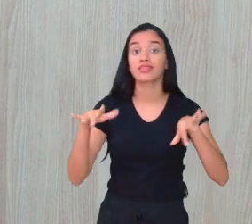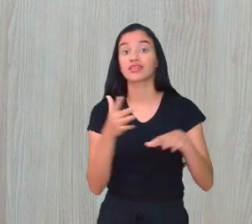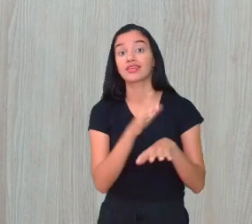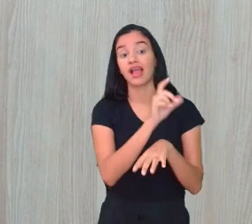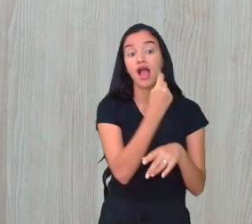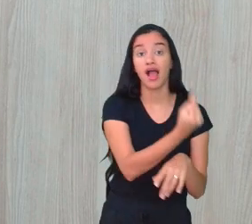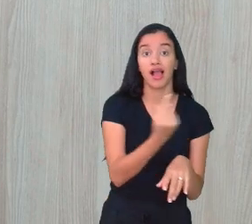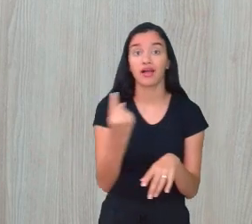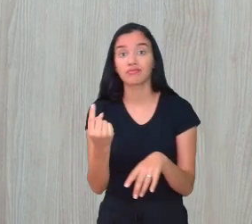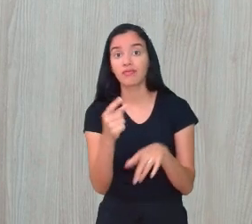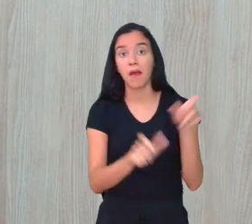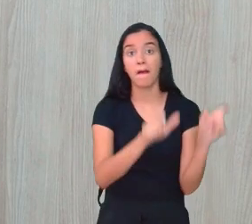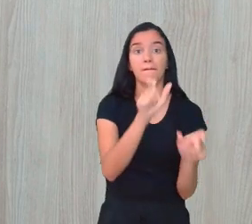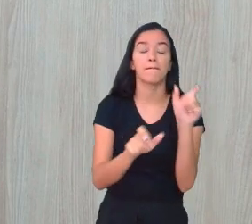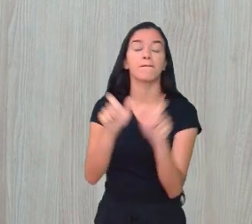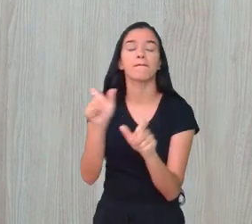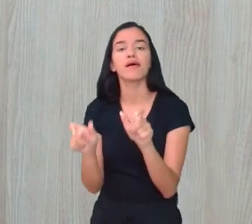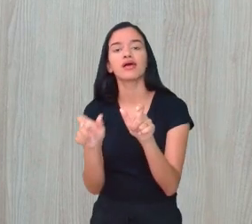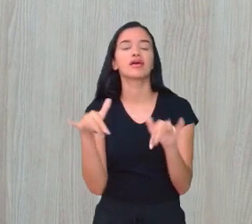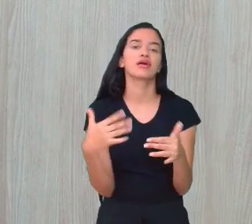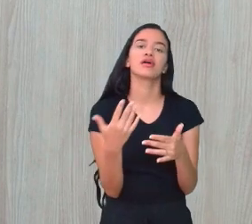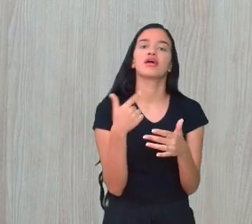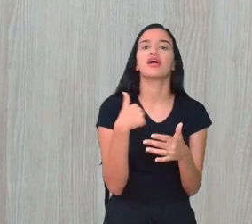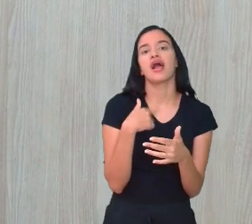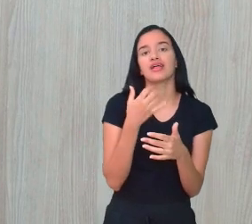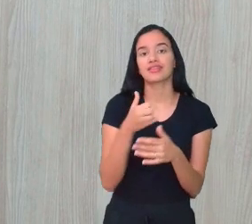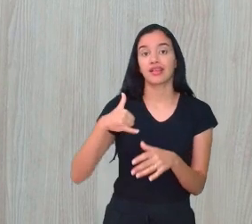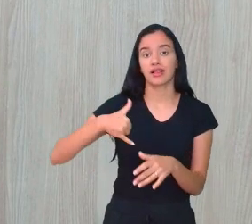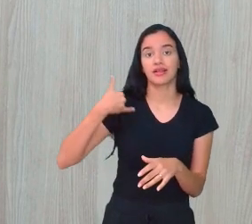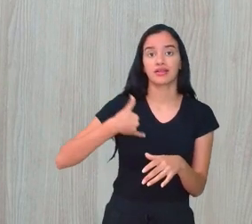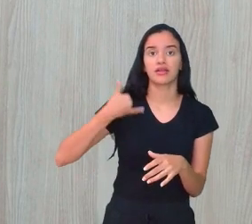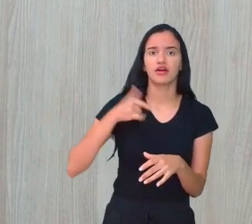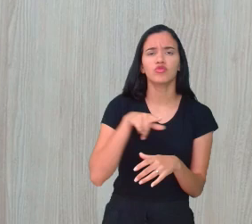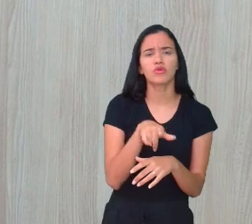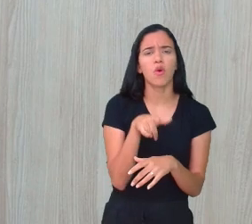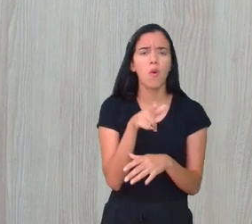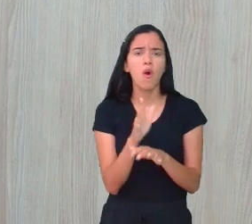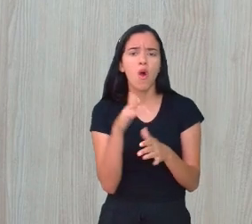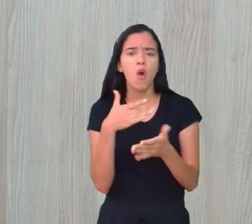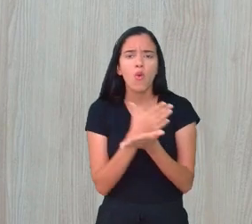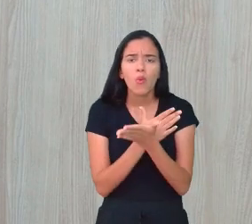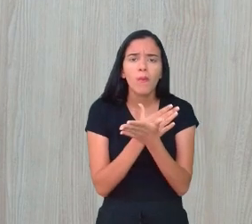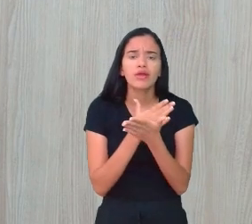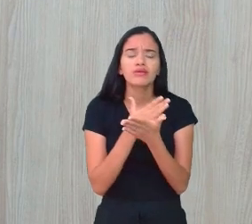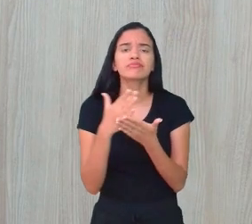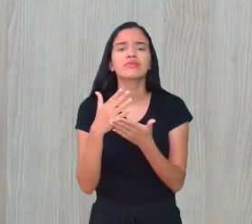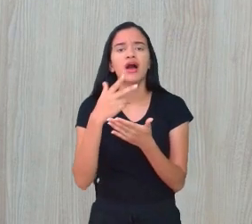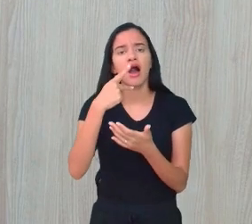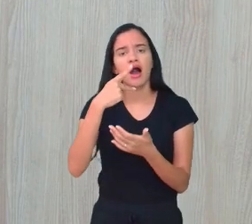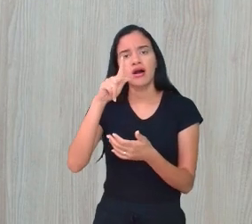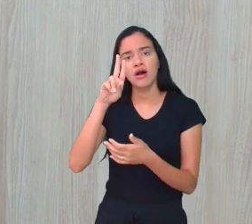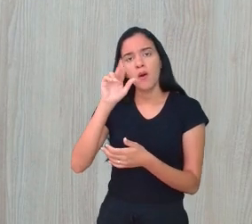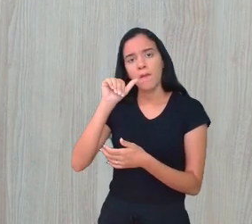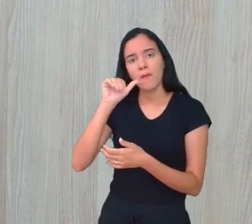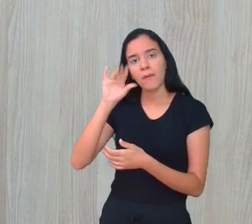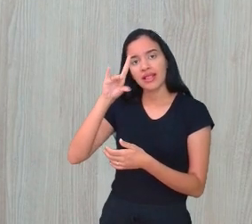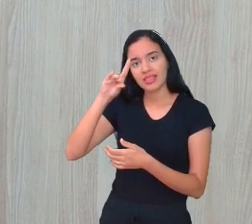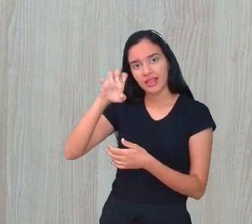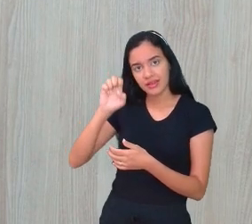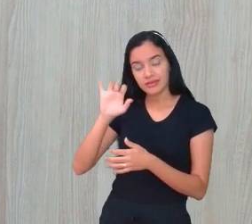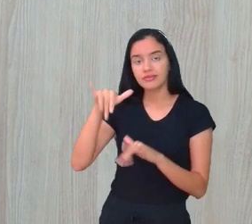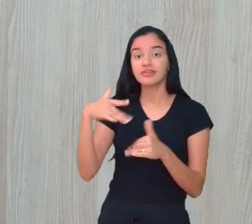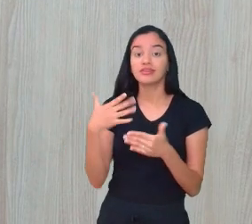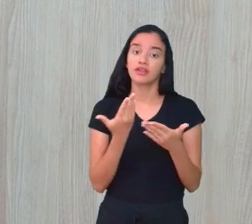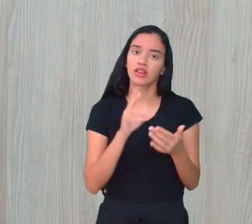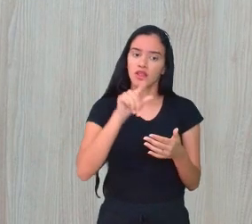para pessoa, né? Que a gente não pode determinar. Não, naquela idade, você já vai começar, vai iniciar a puberdade, depois aí já vai ser